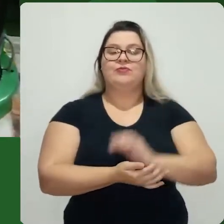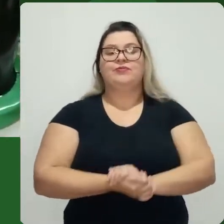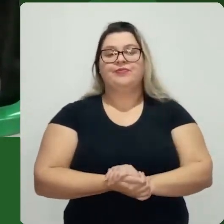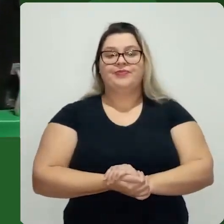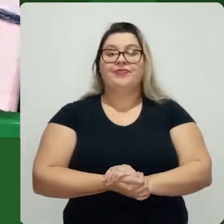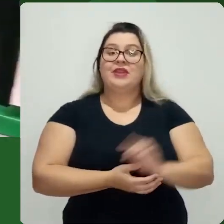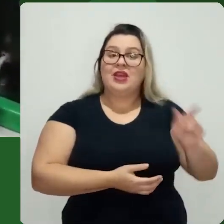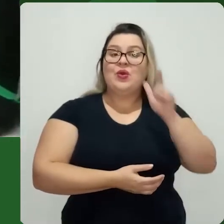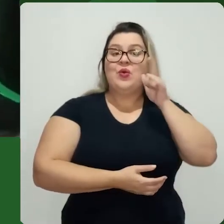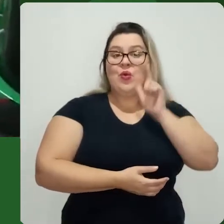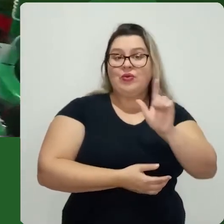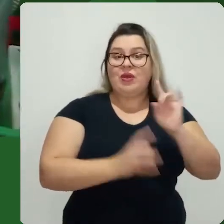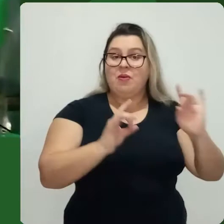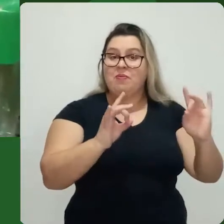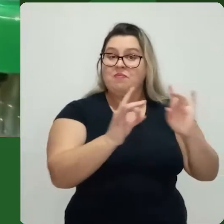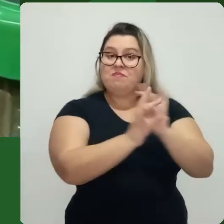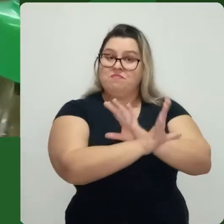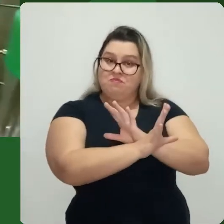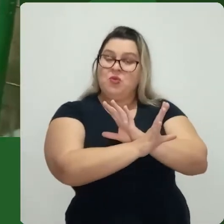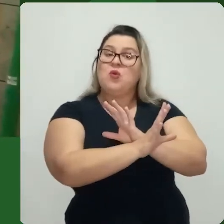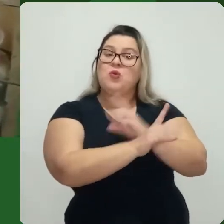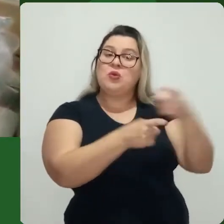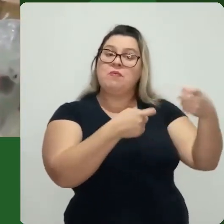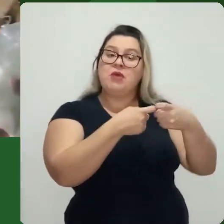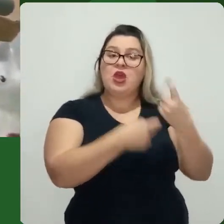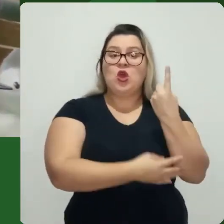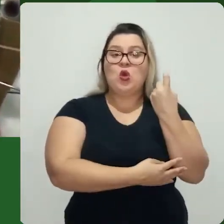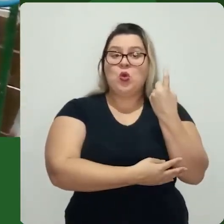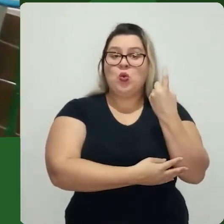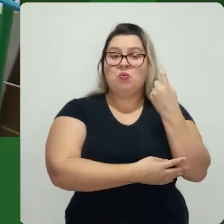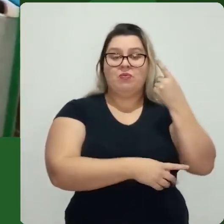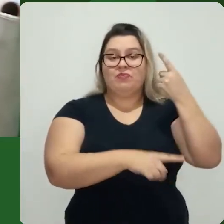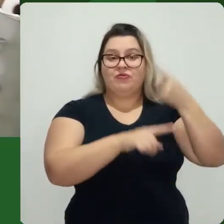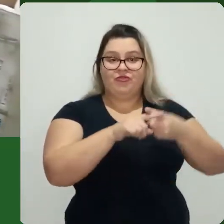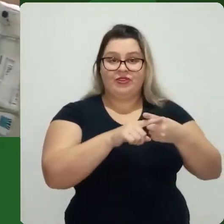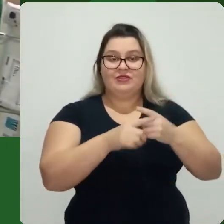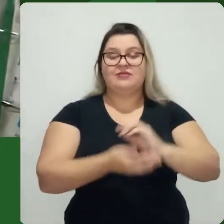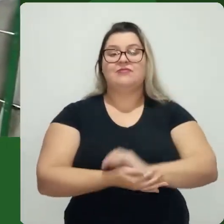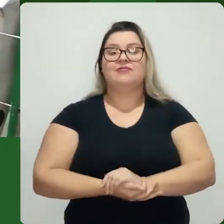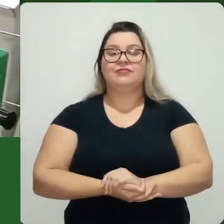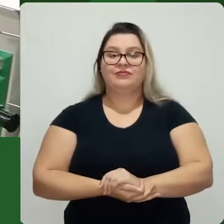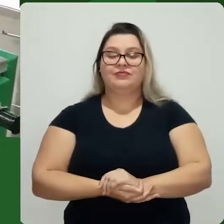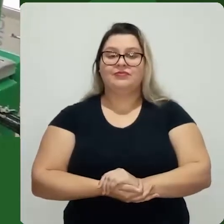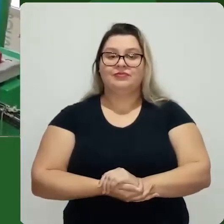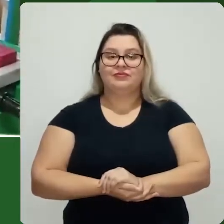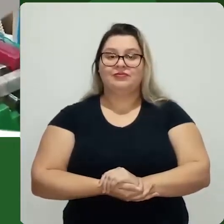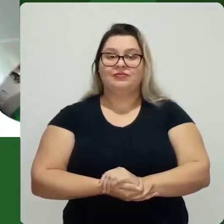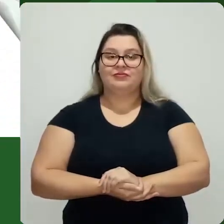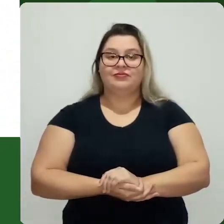automaticamente e, assim, obter um produto acabado em uma única operação.